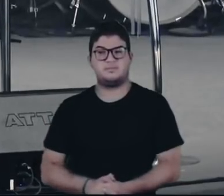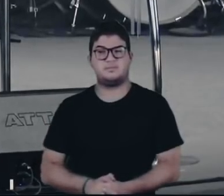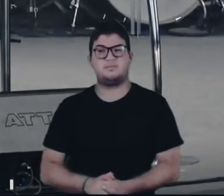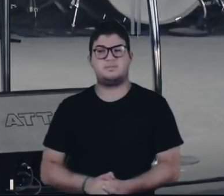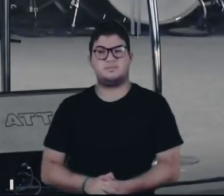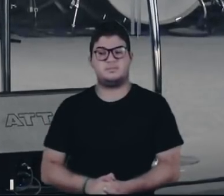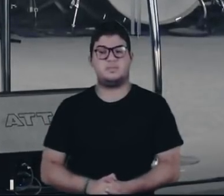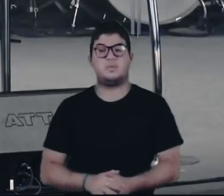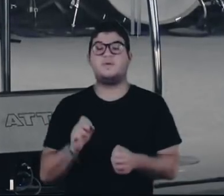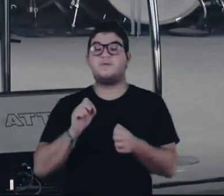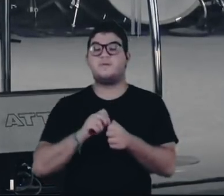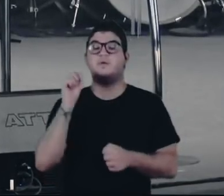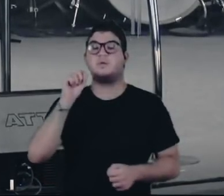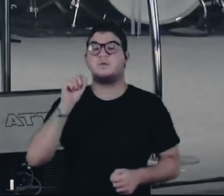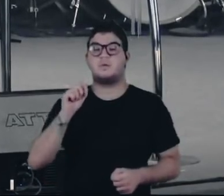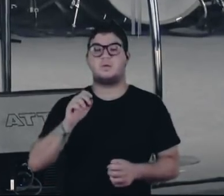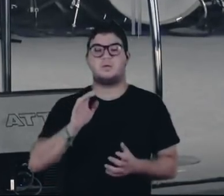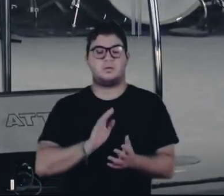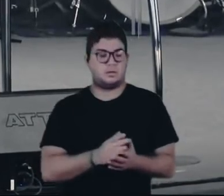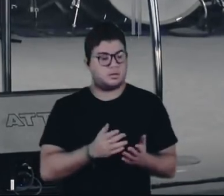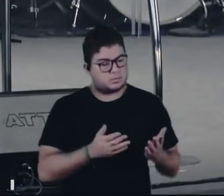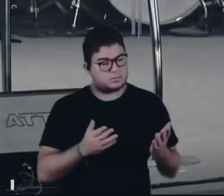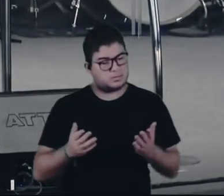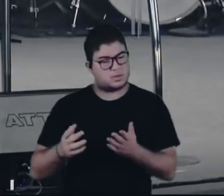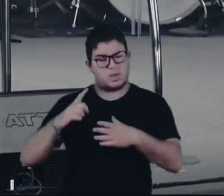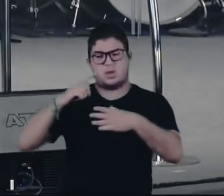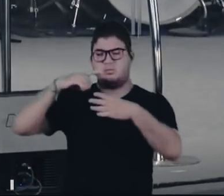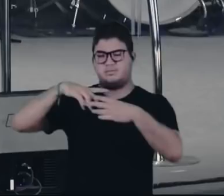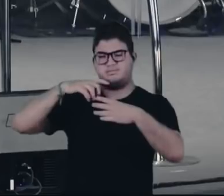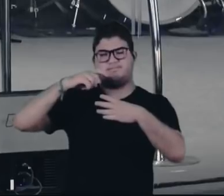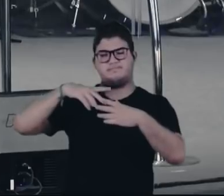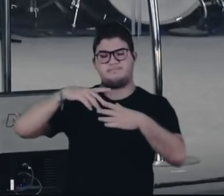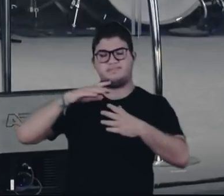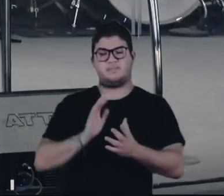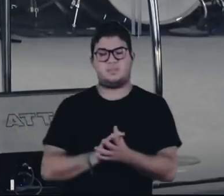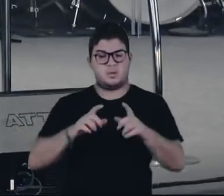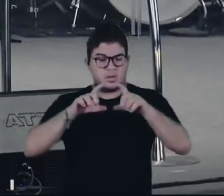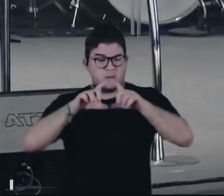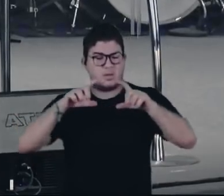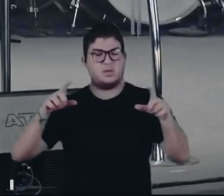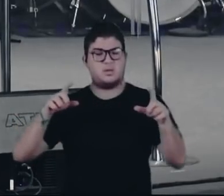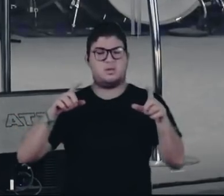Sabe o que ela fez? Papai, tira o meu dízimo. Ela